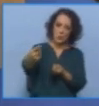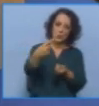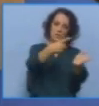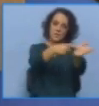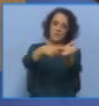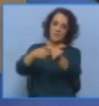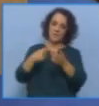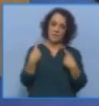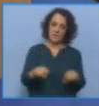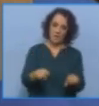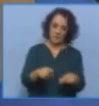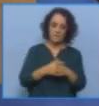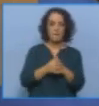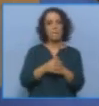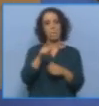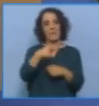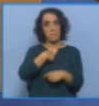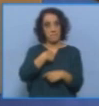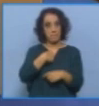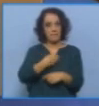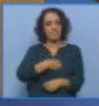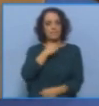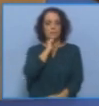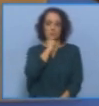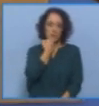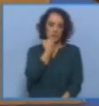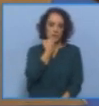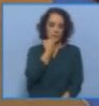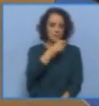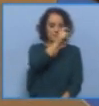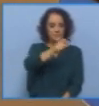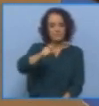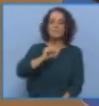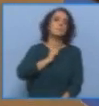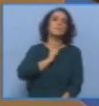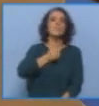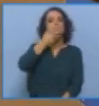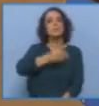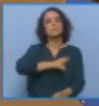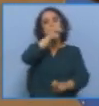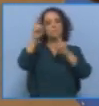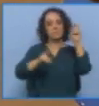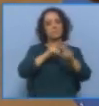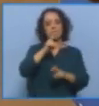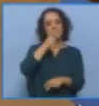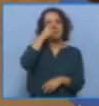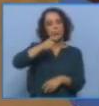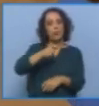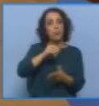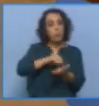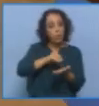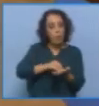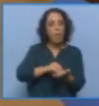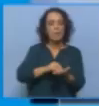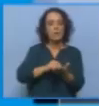necessidades. Sim, que para mim é um mistério, que às vezes os pobres, na minha experiência missionária, são mais generosos do que aqueles que se calhar